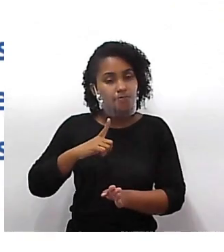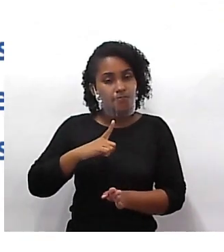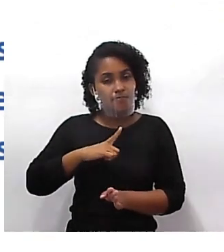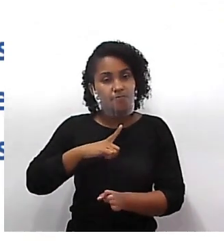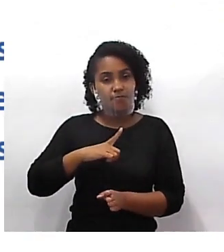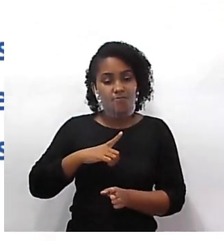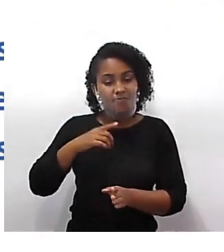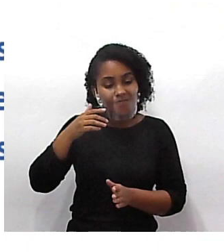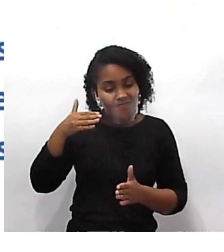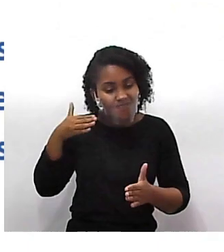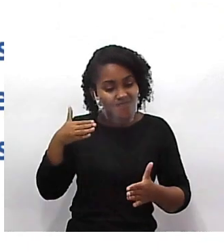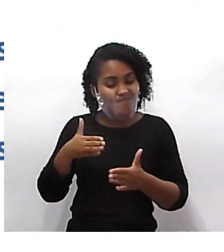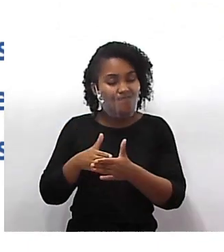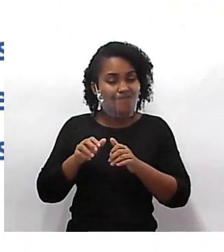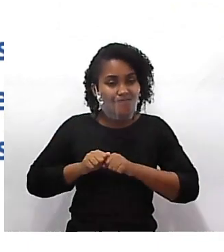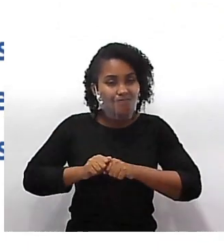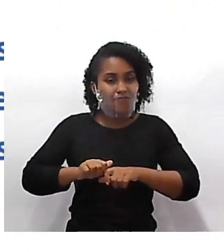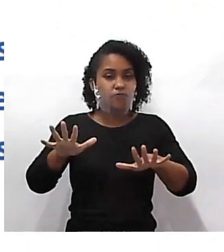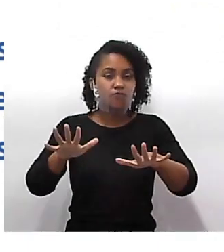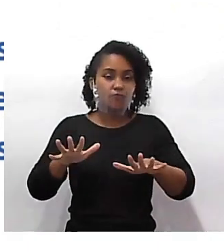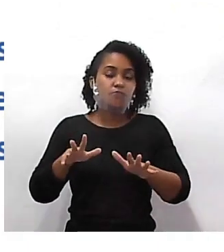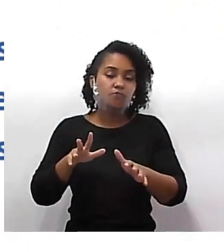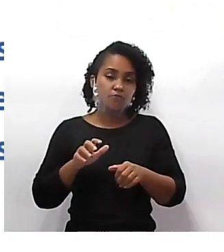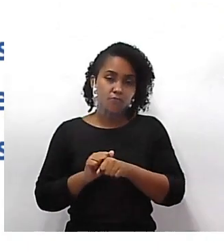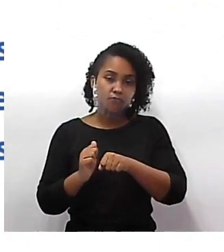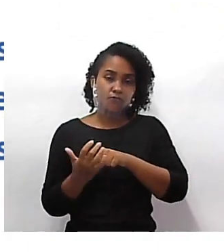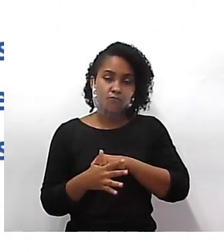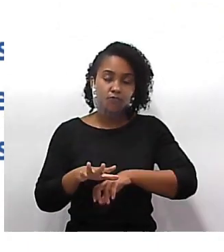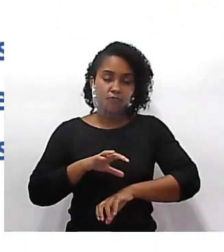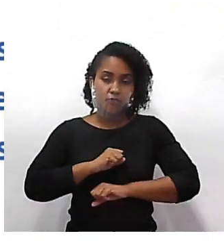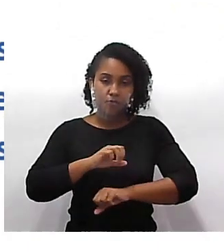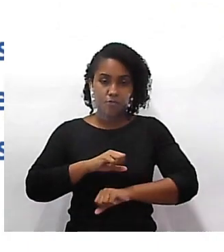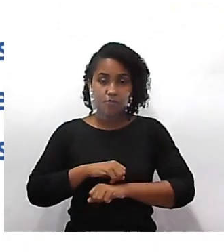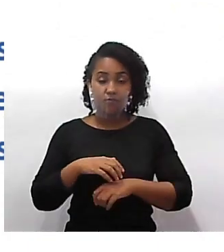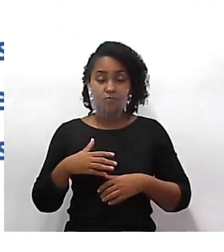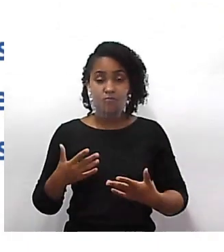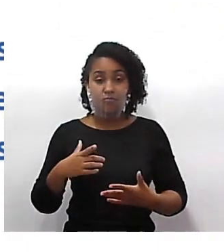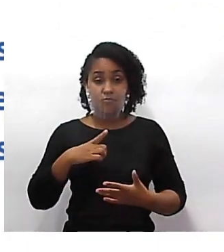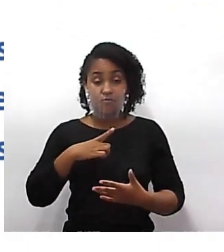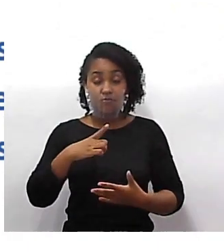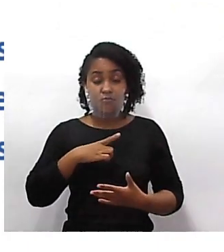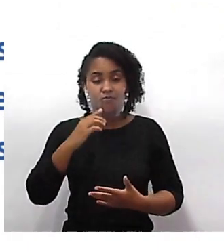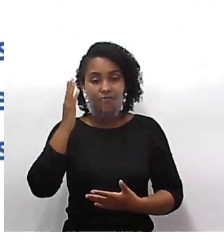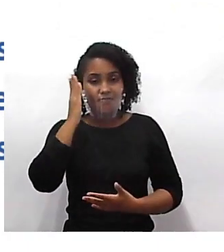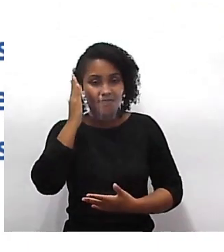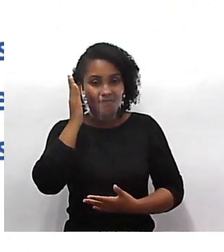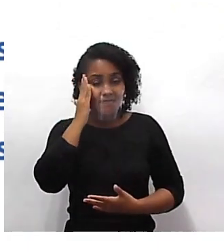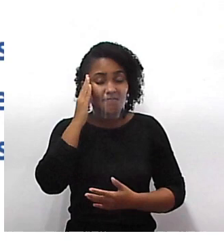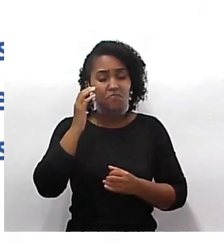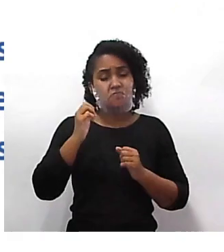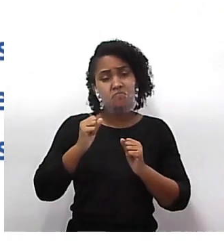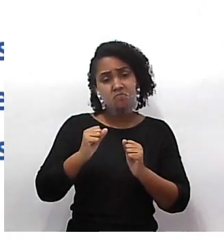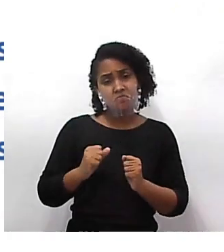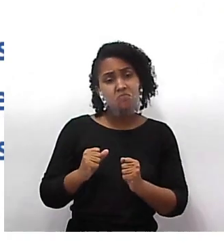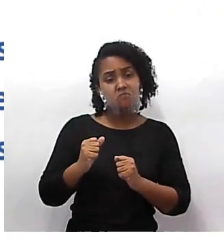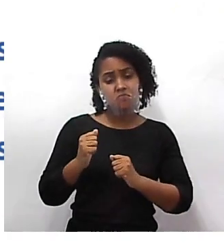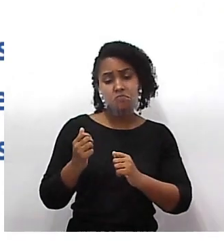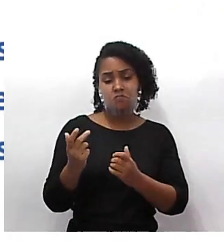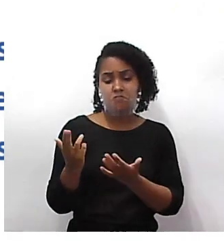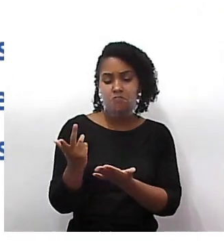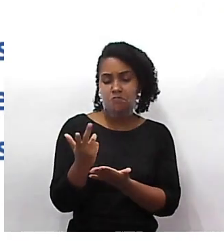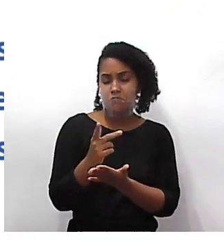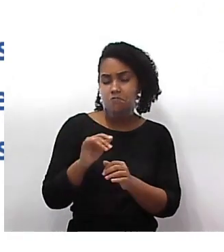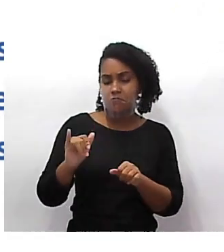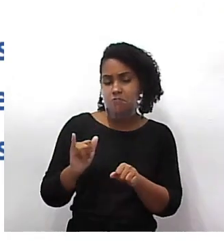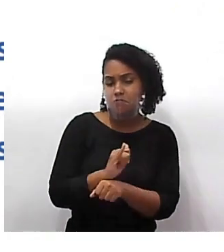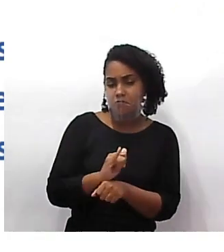interromper essa transmissão, essa propagação do contágio. A partir desse entendimento, podem ser desenhadas